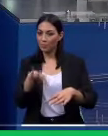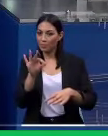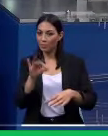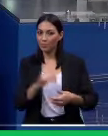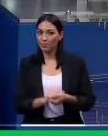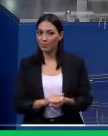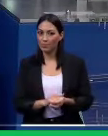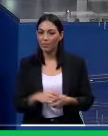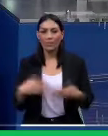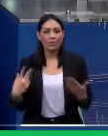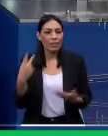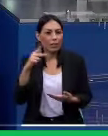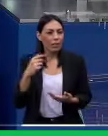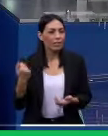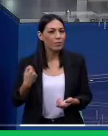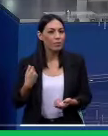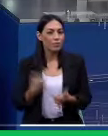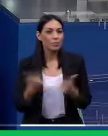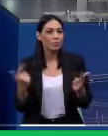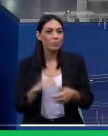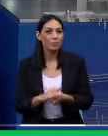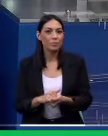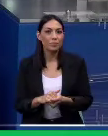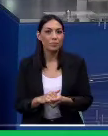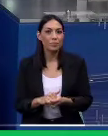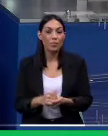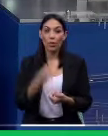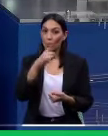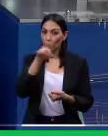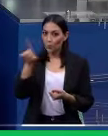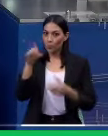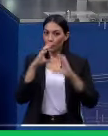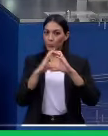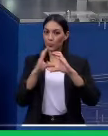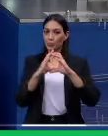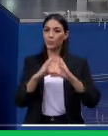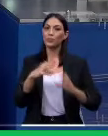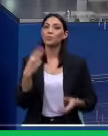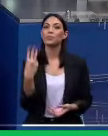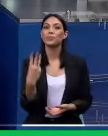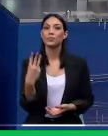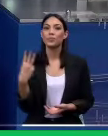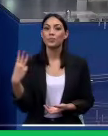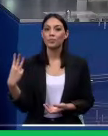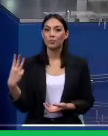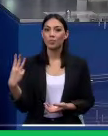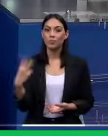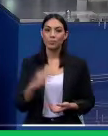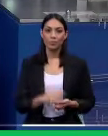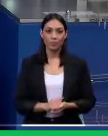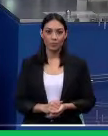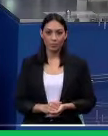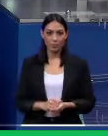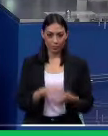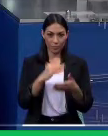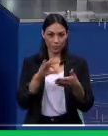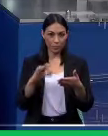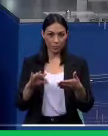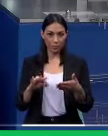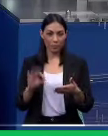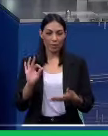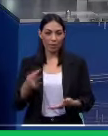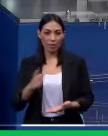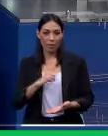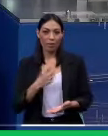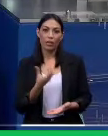Será que é o seu número da sorte? Vem chegando nossa última bola, é 33. Vamos conferir, já temos